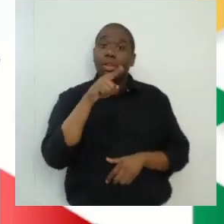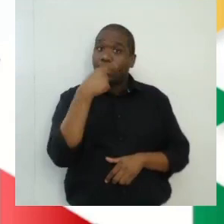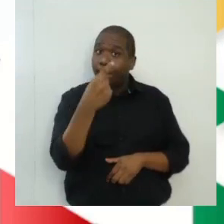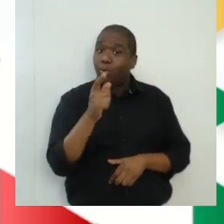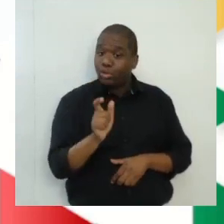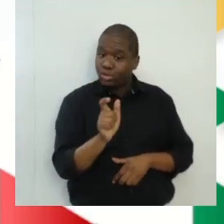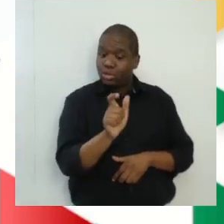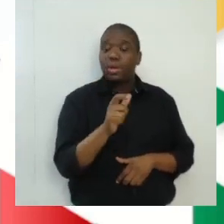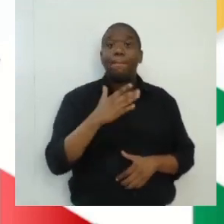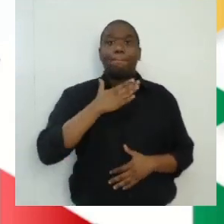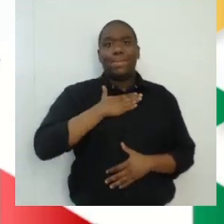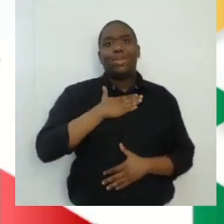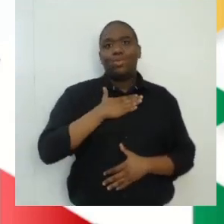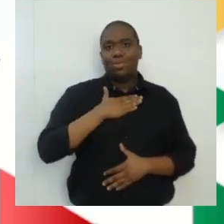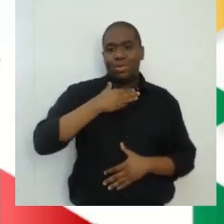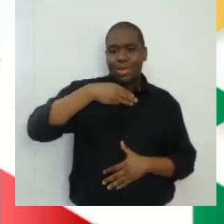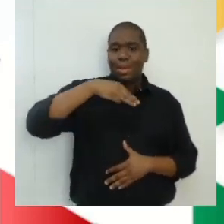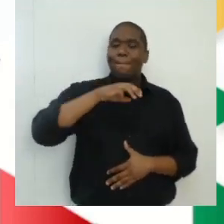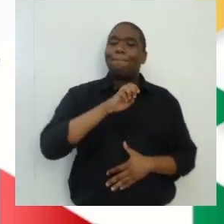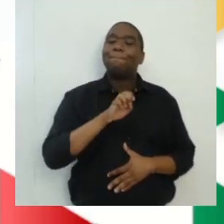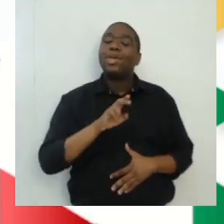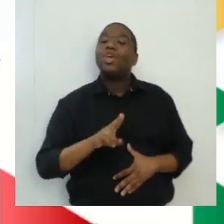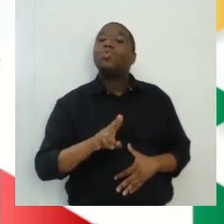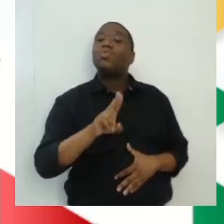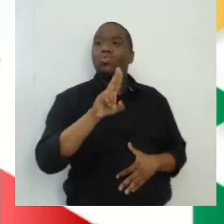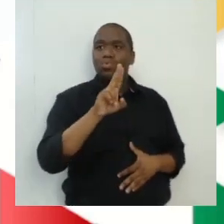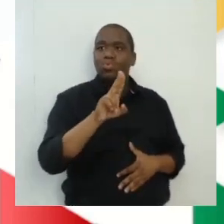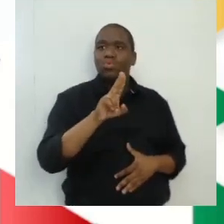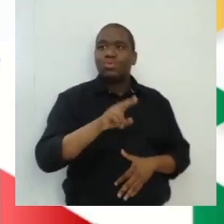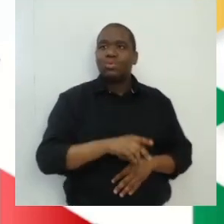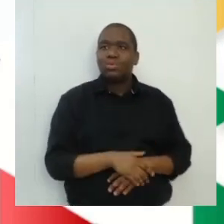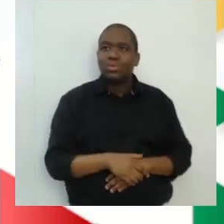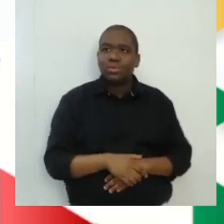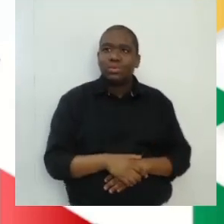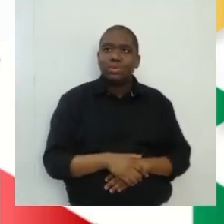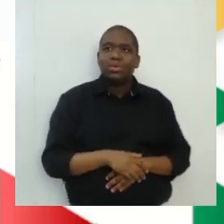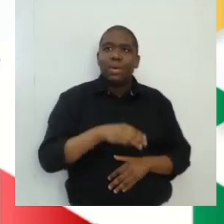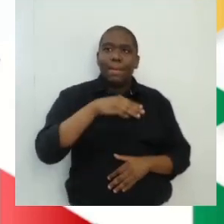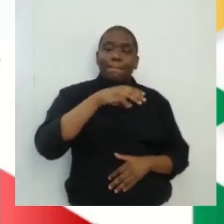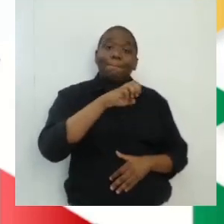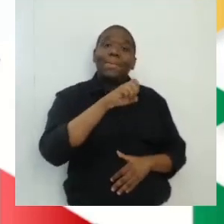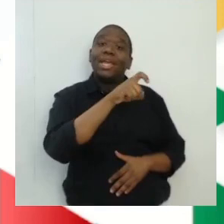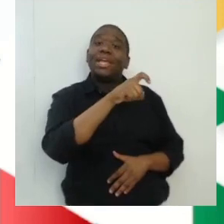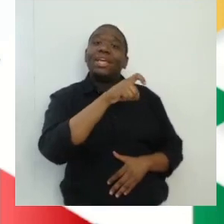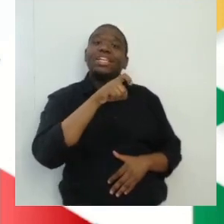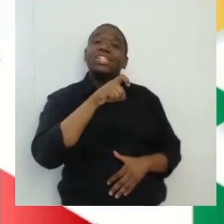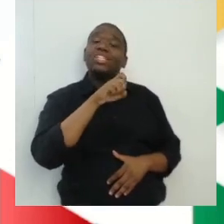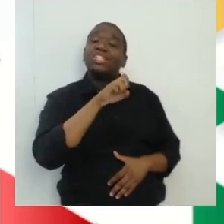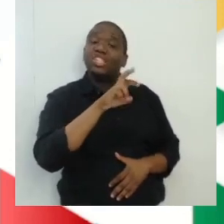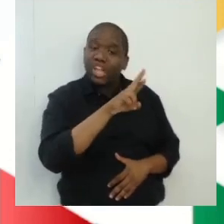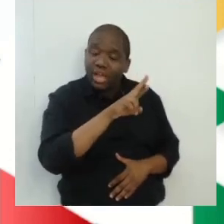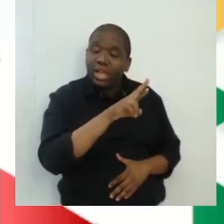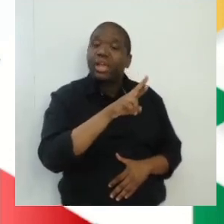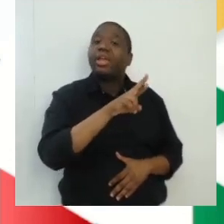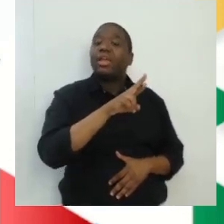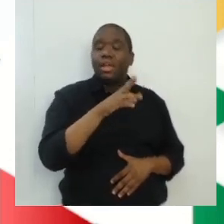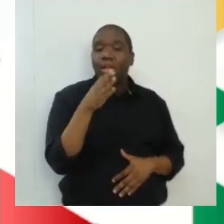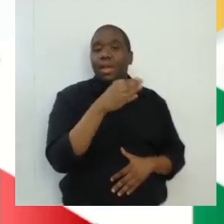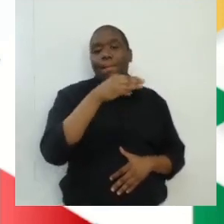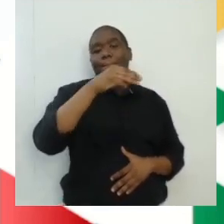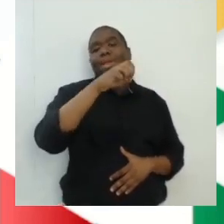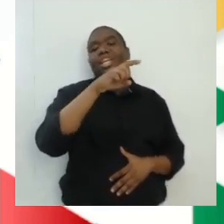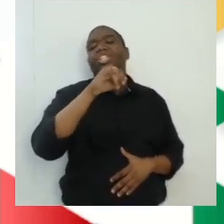sílaba me. Olha os exemplos que eu coloquei. Mexer, mexido,